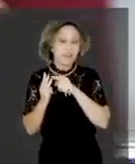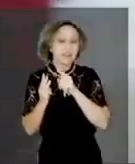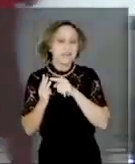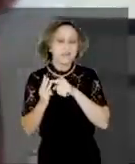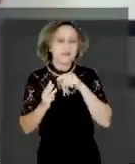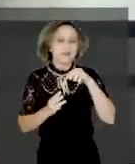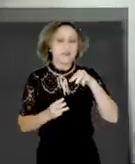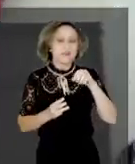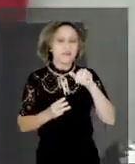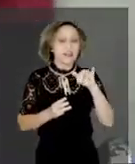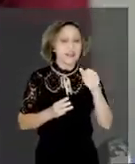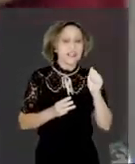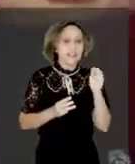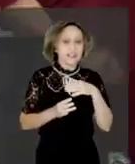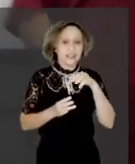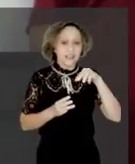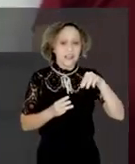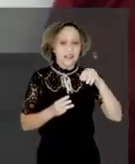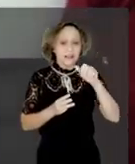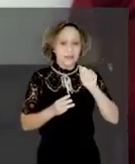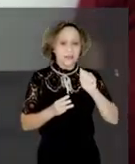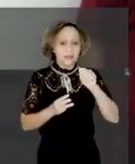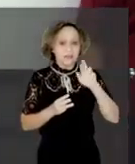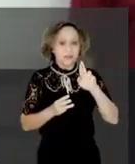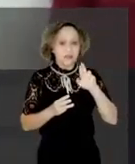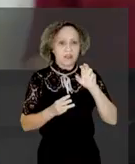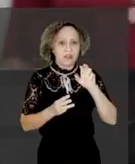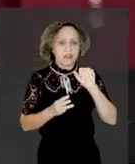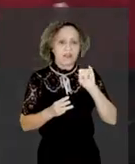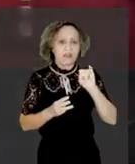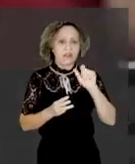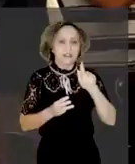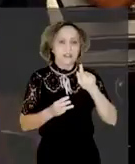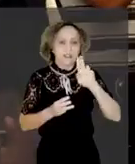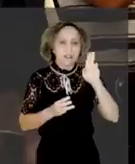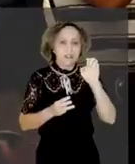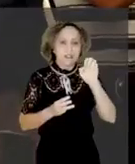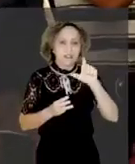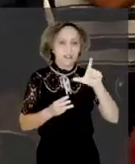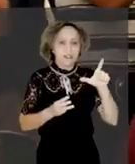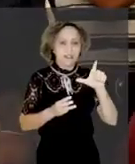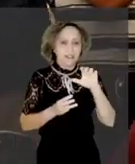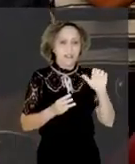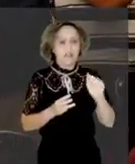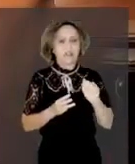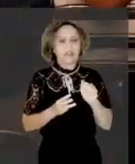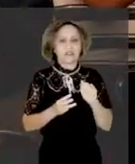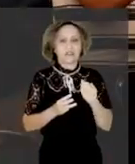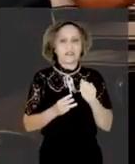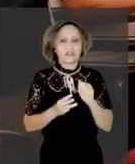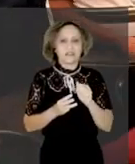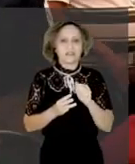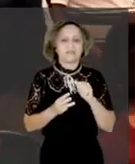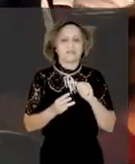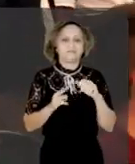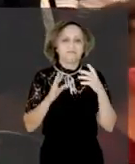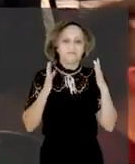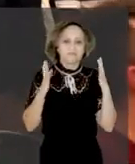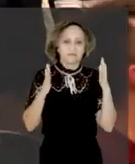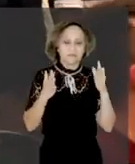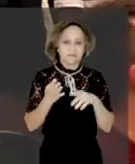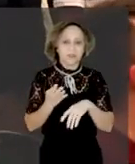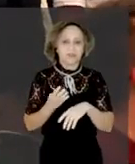Quero convidar o criador das séries Latitudes,